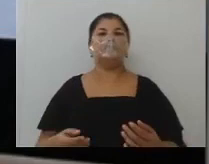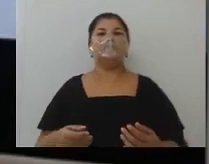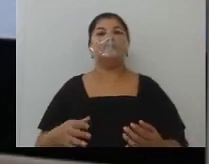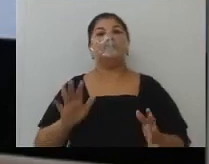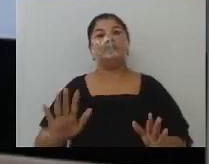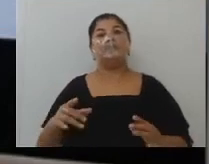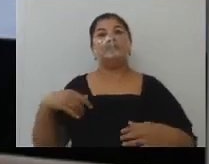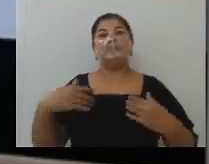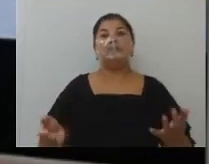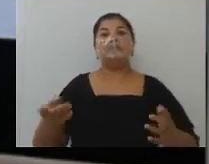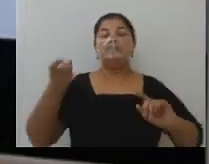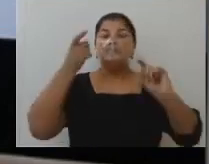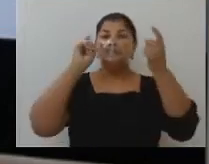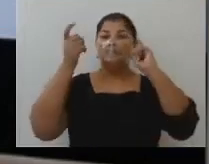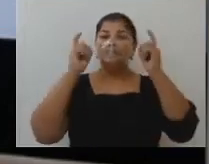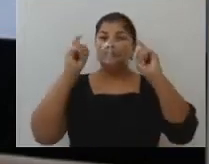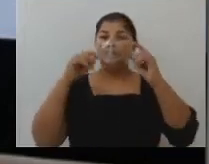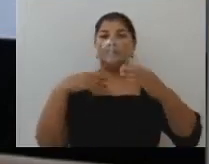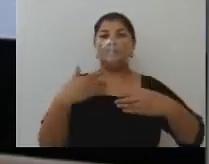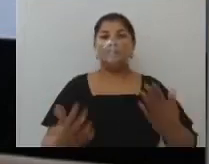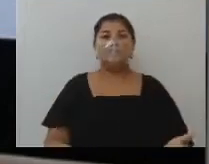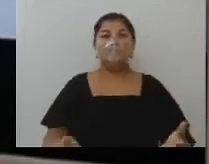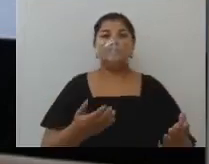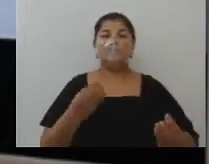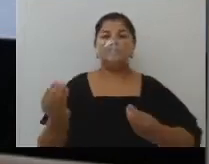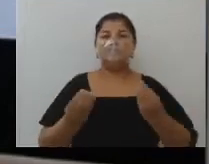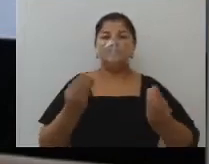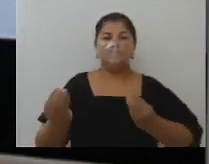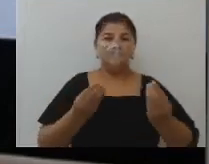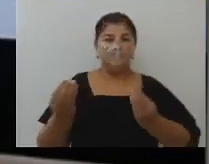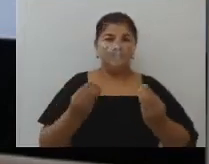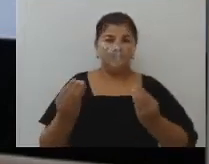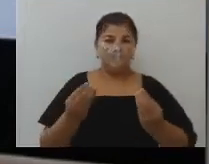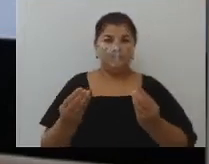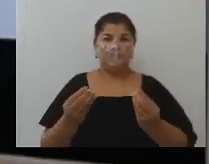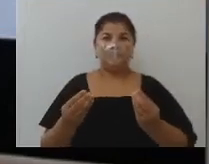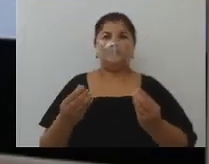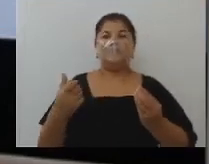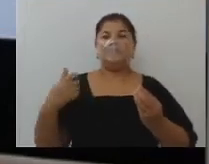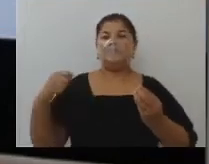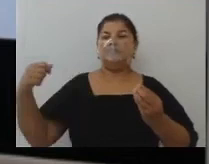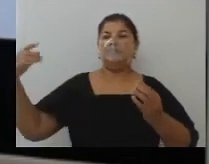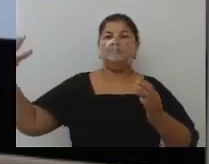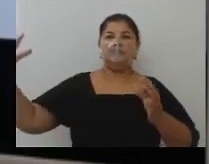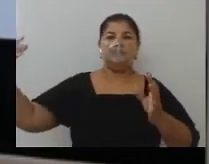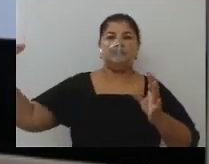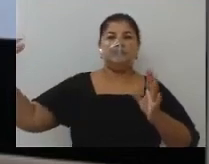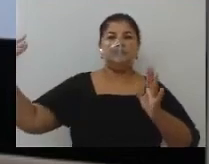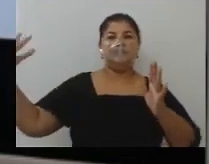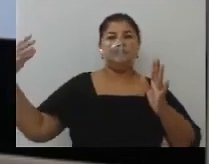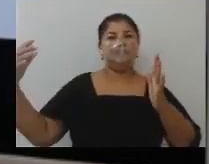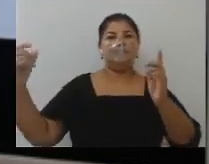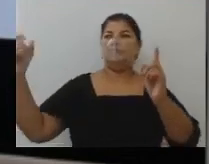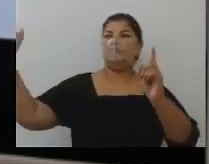ou não e como seria o comportamento desse éter. De fato, eu teria uma radiação e tudo aqui emite radiação. O seu